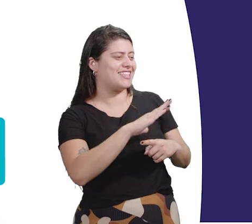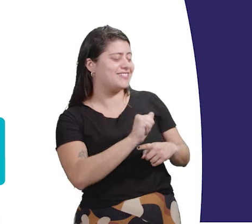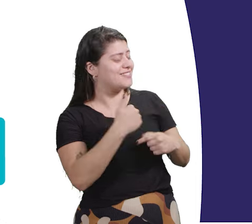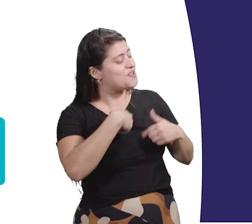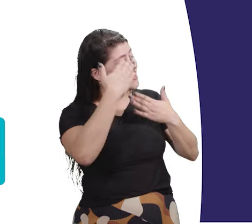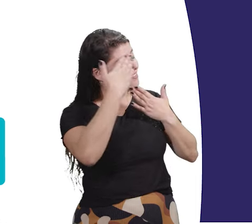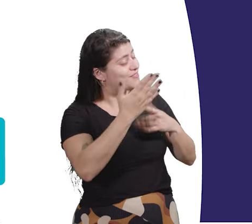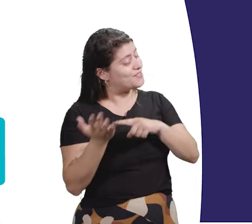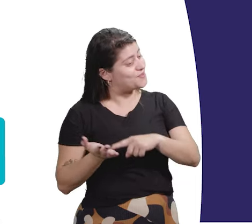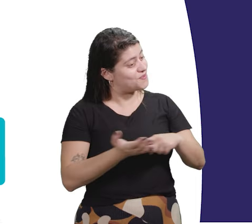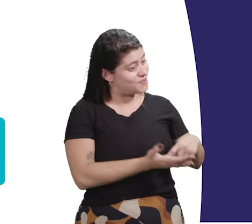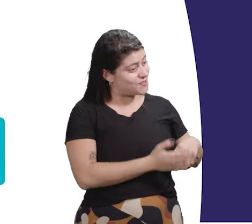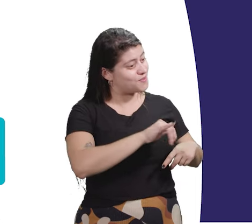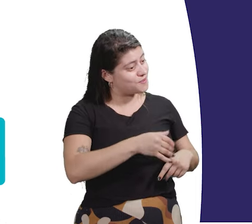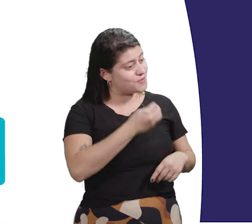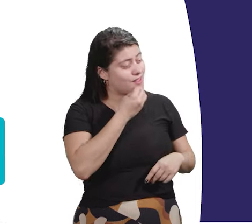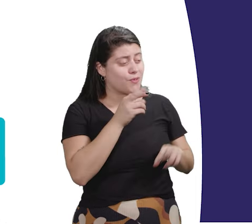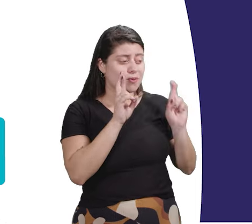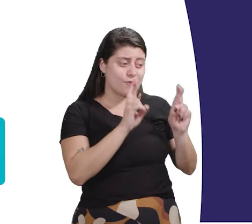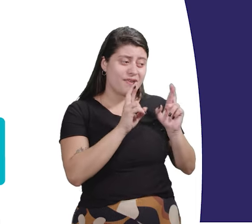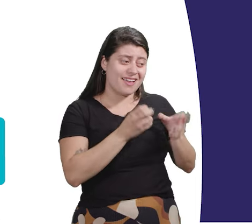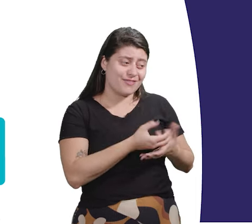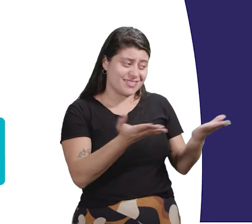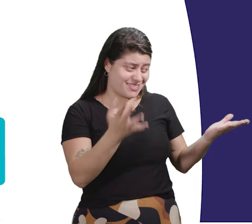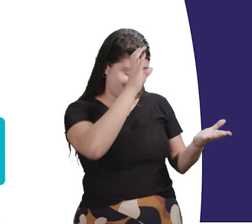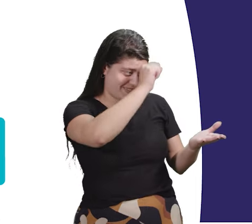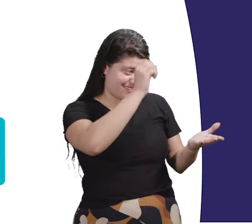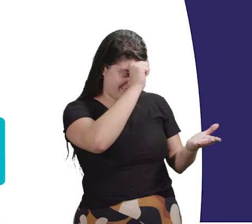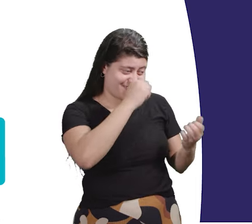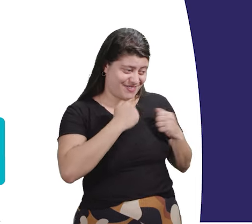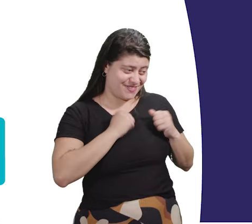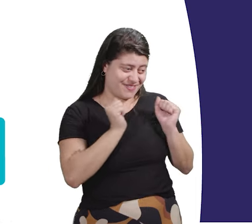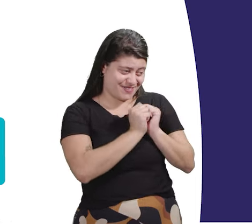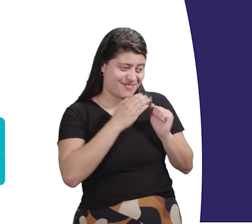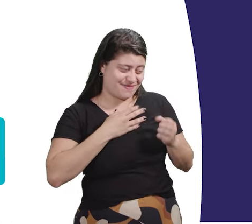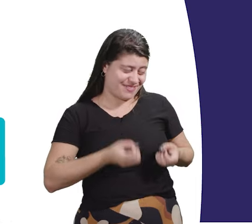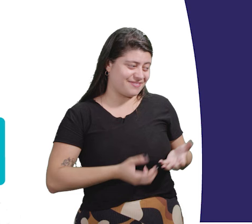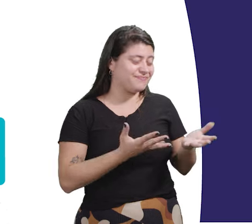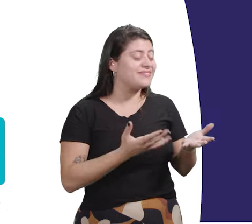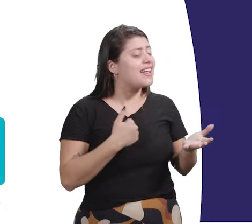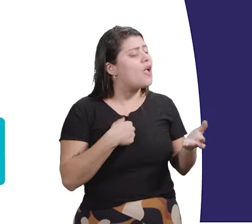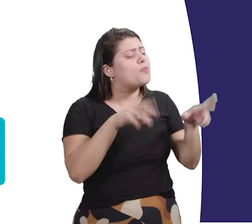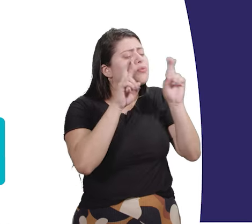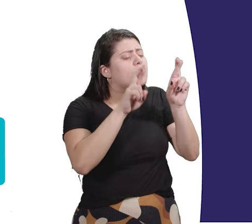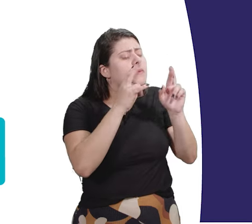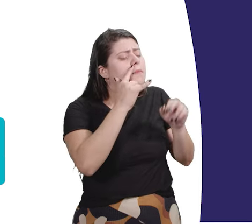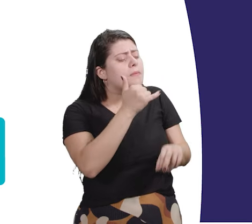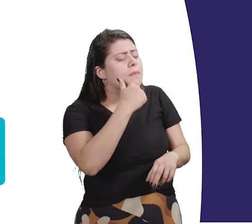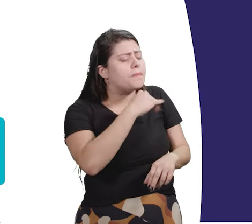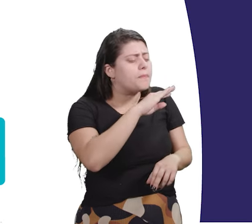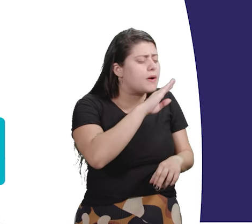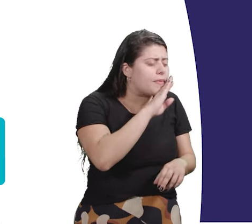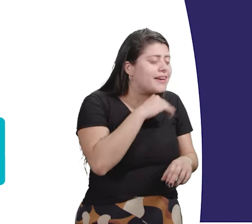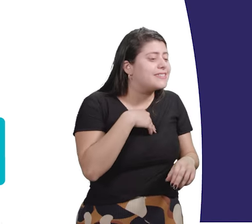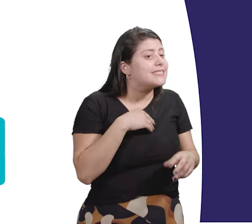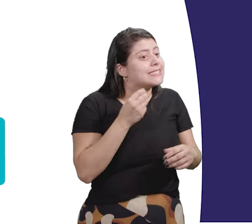pela oportunidade. Espero ter contribuído de alguma forma, né? Espero mesmo que os pais busquem esse caminho aí mais